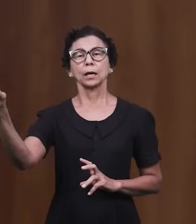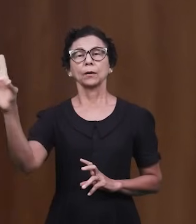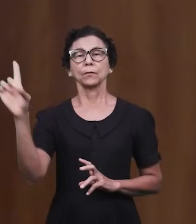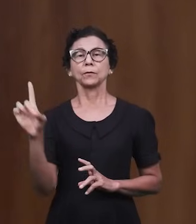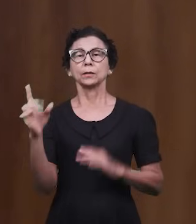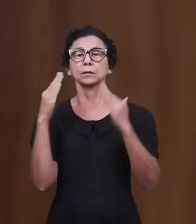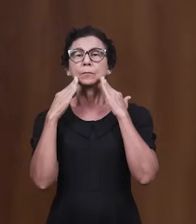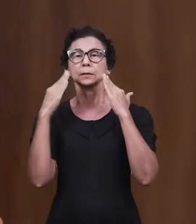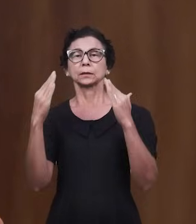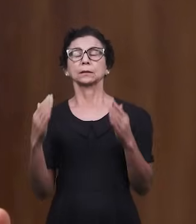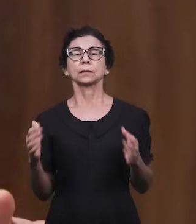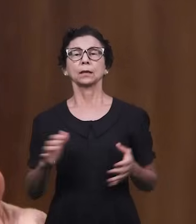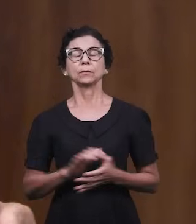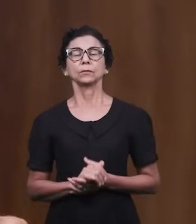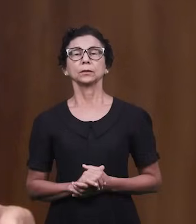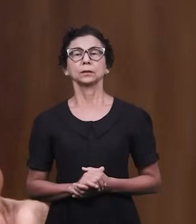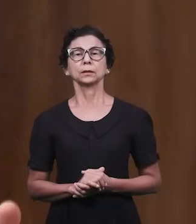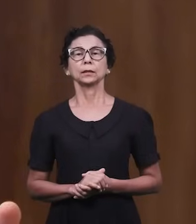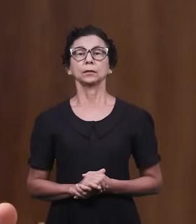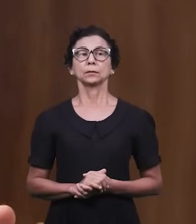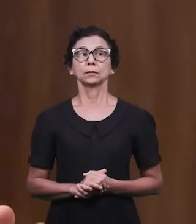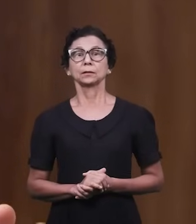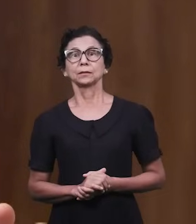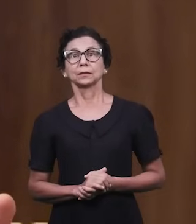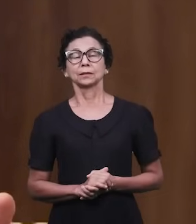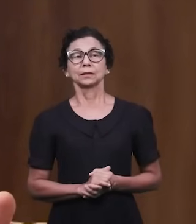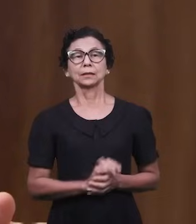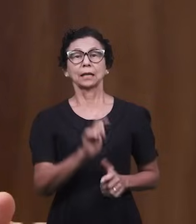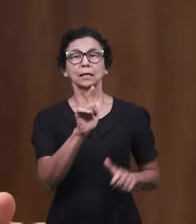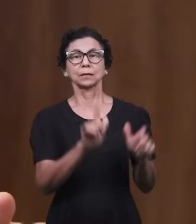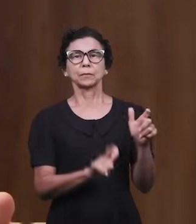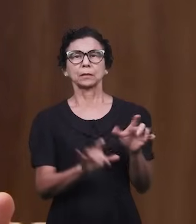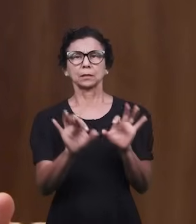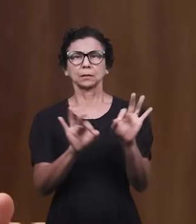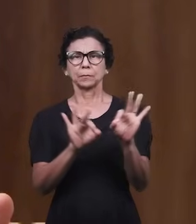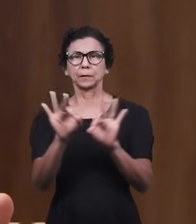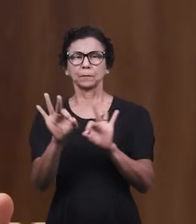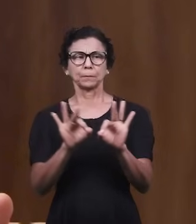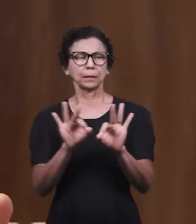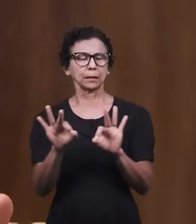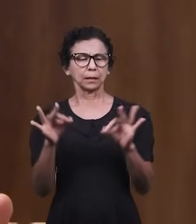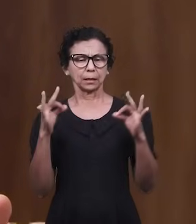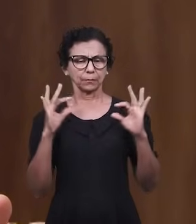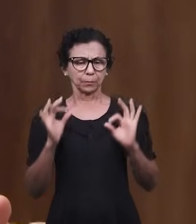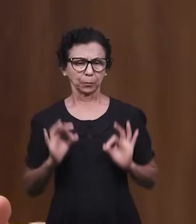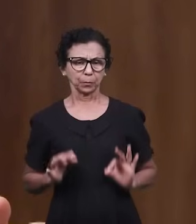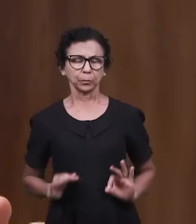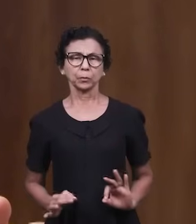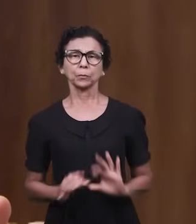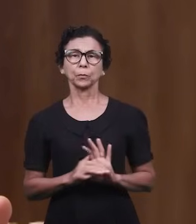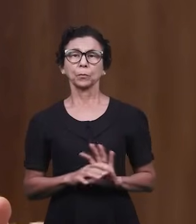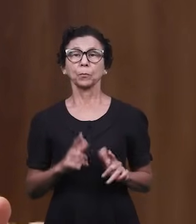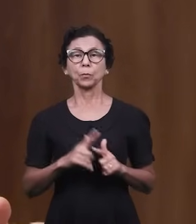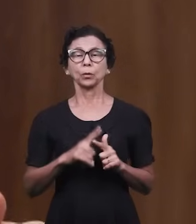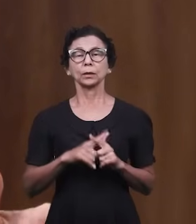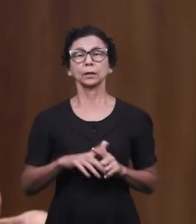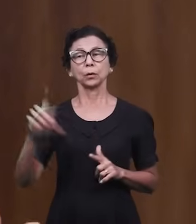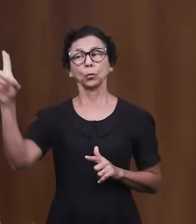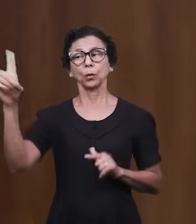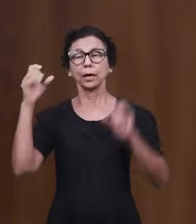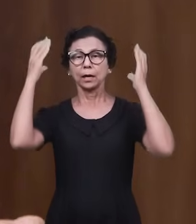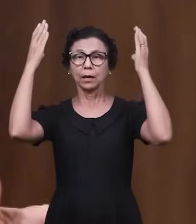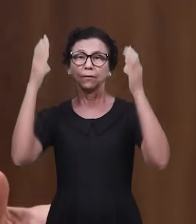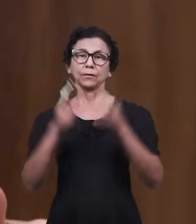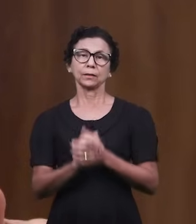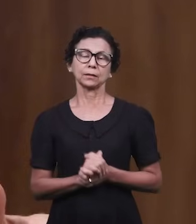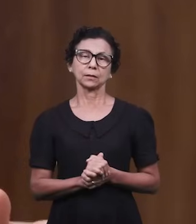determinado local, é claro que as pessoas se preparavam adequadamente para a chegada do rei. Ninguém recebe o rei de qualquer